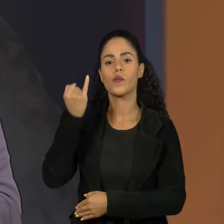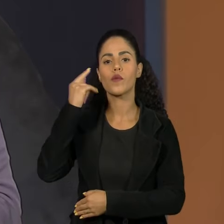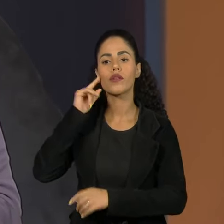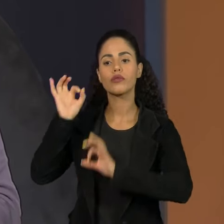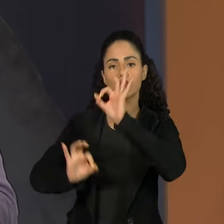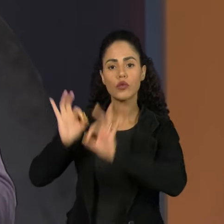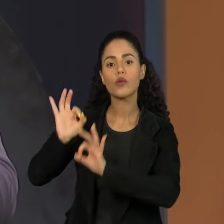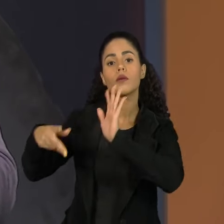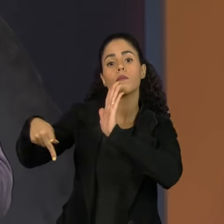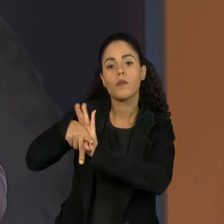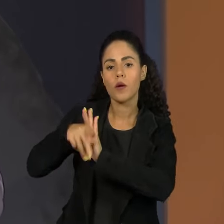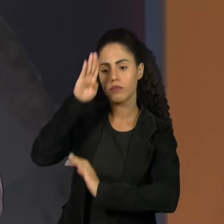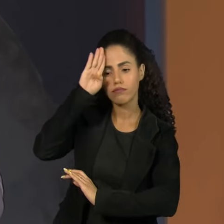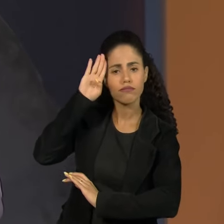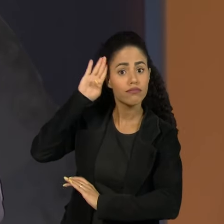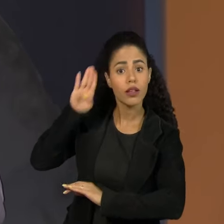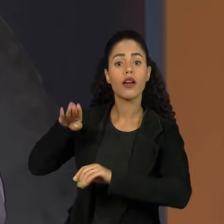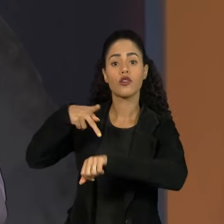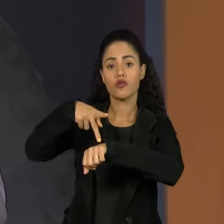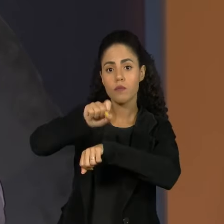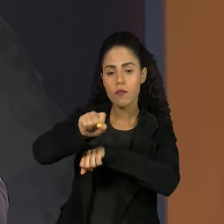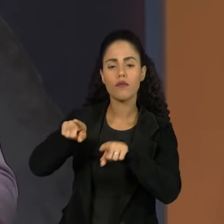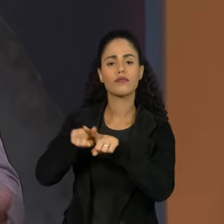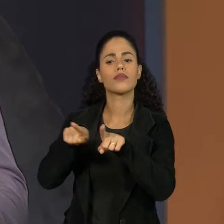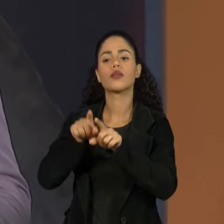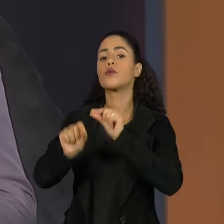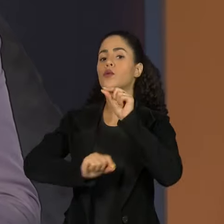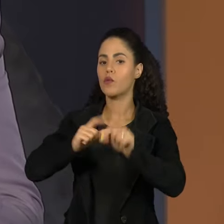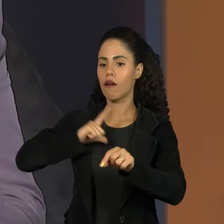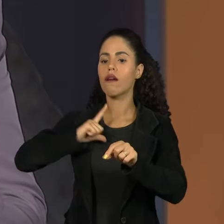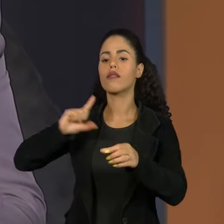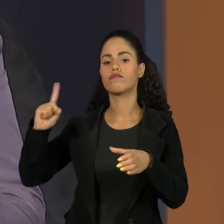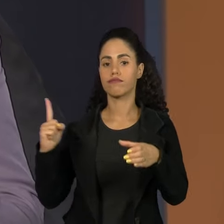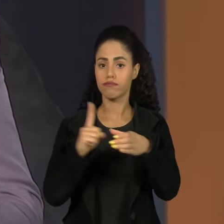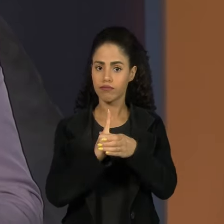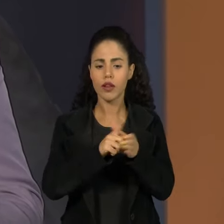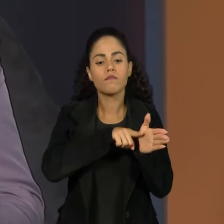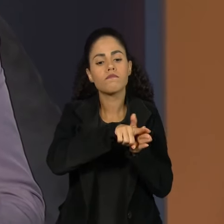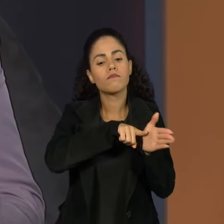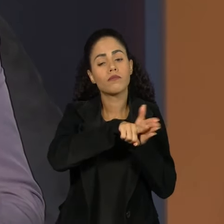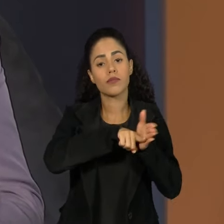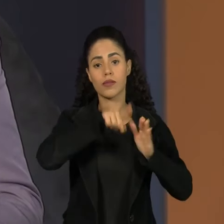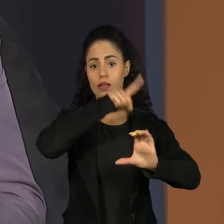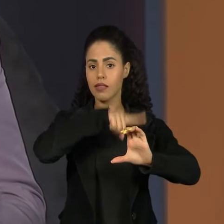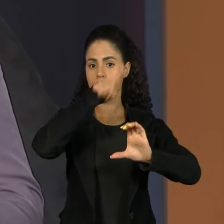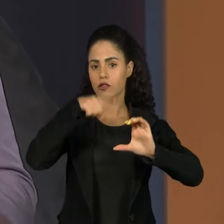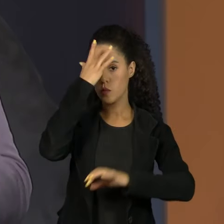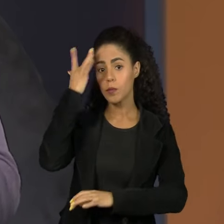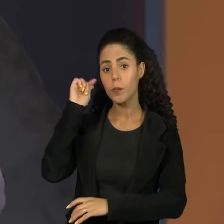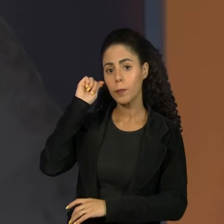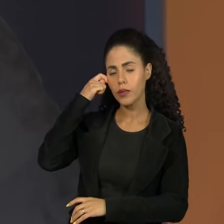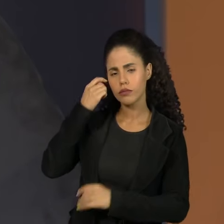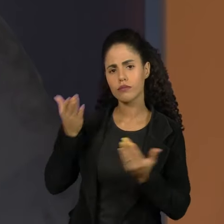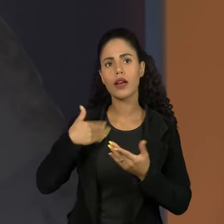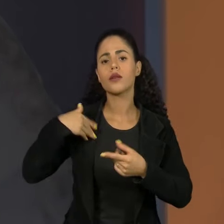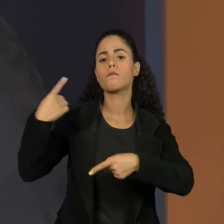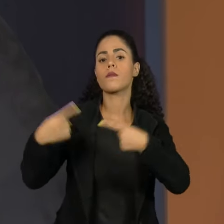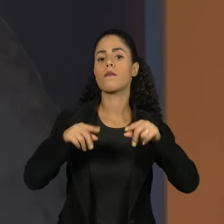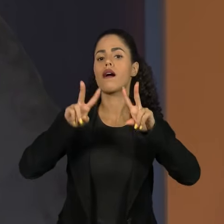programas acadêmicos de pós-graduação e também a inclusão de pesquisadores e cientistas negros. Para discutir